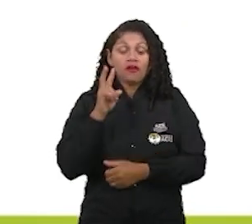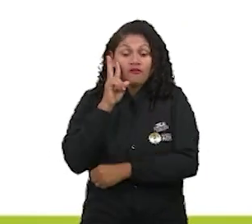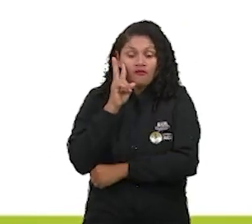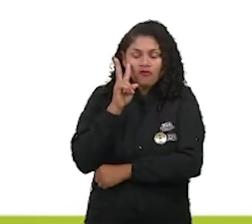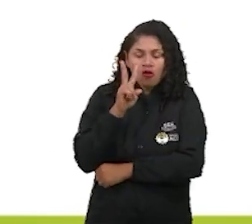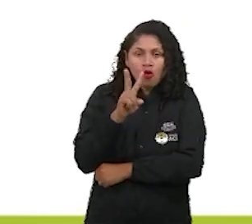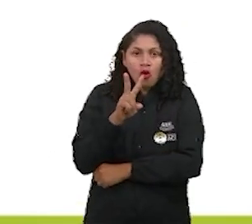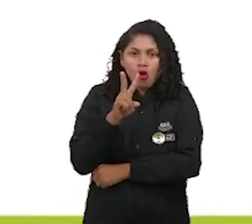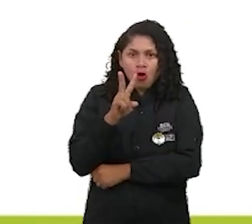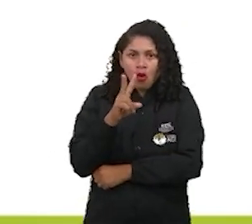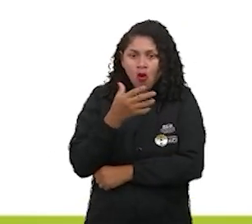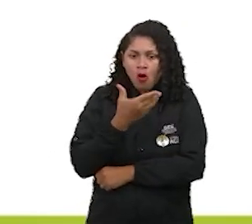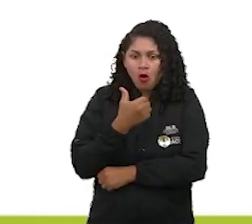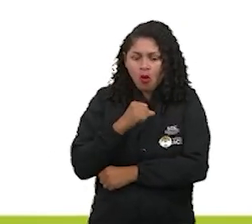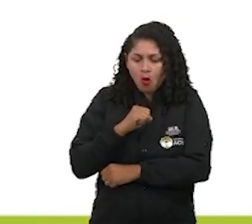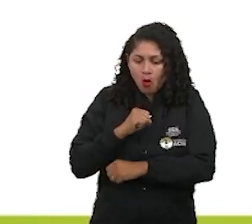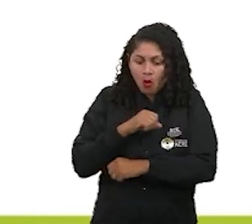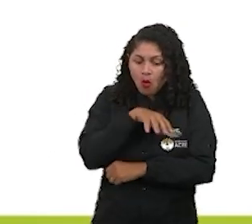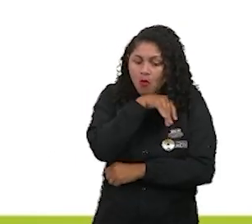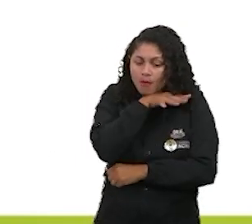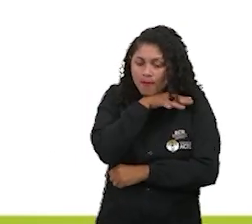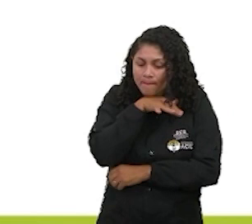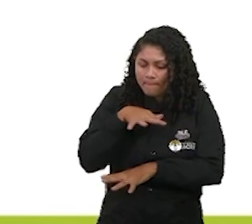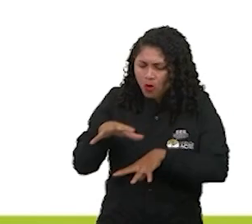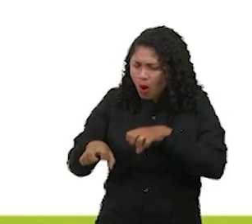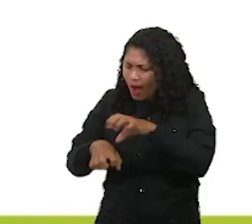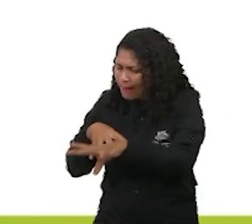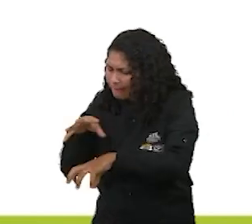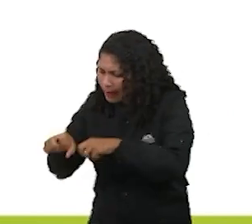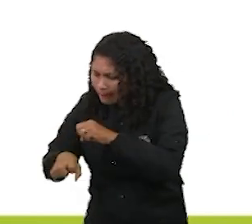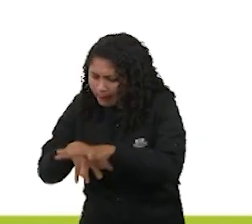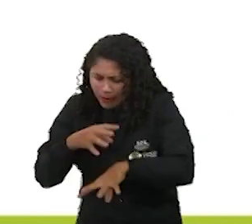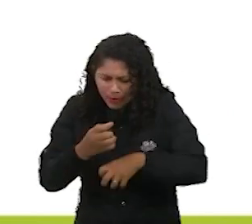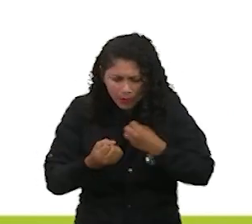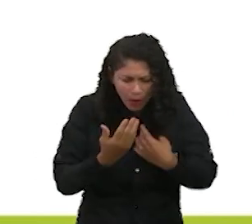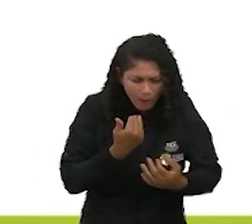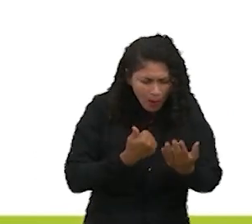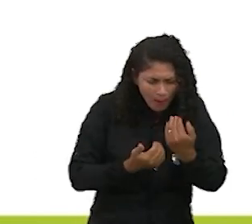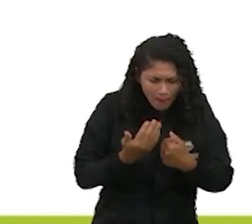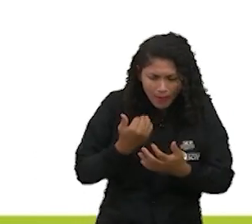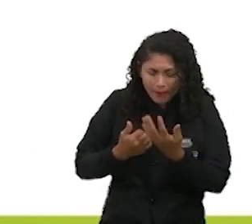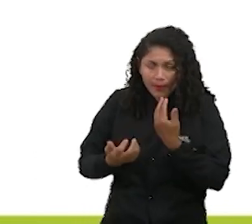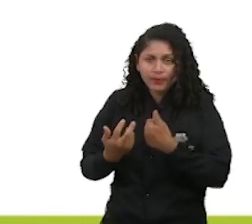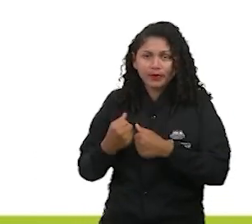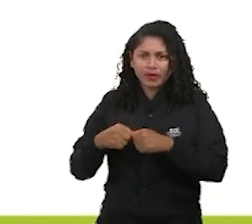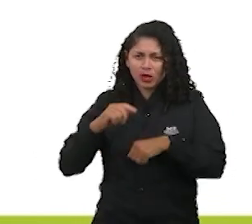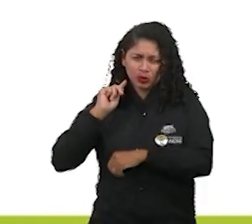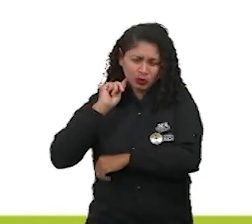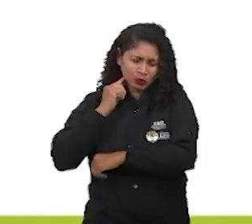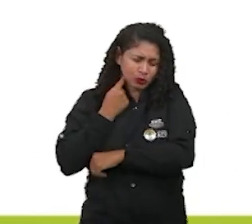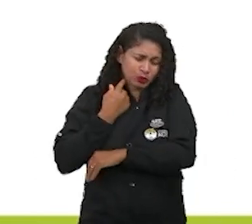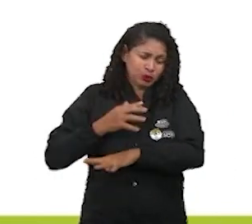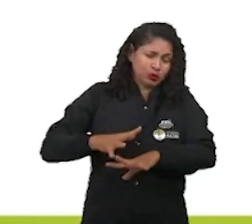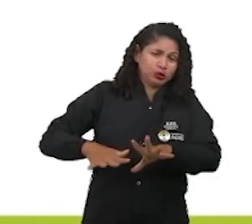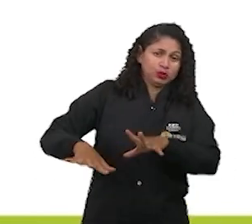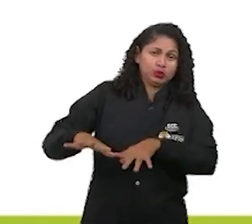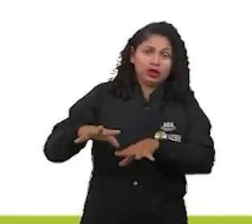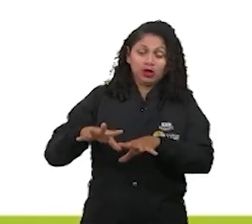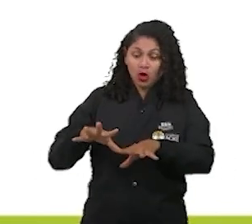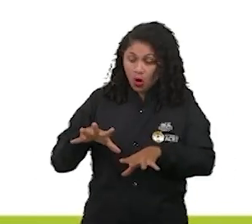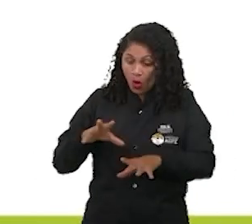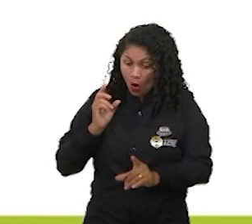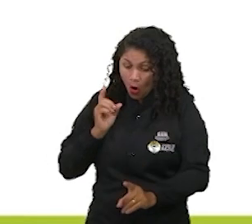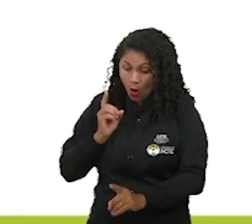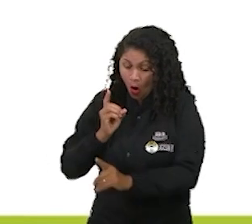ontem um bicho na imundície do pátio, catando comida entre os detritos. Quando achava alguma